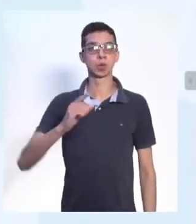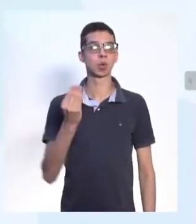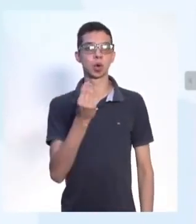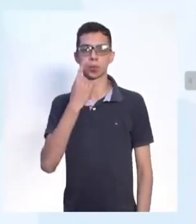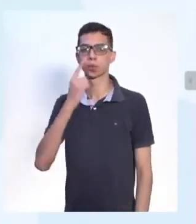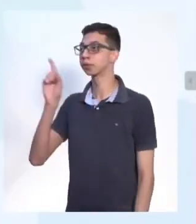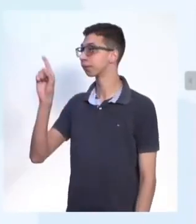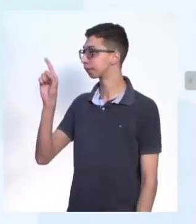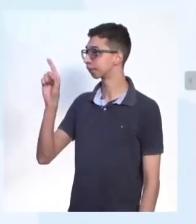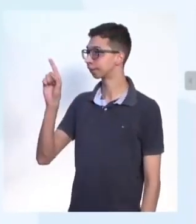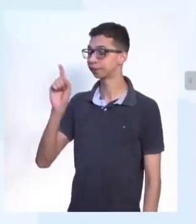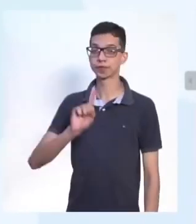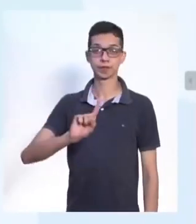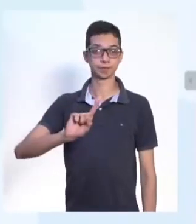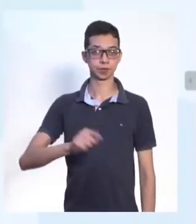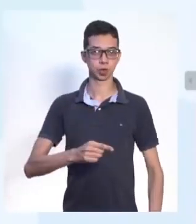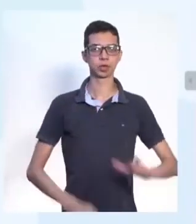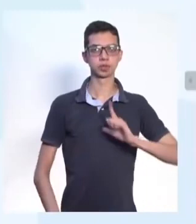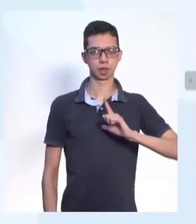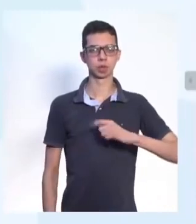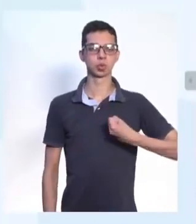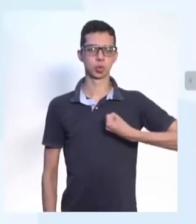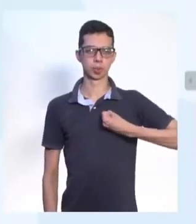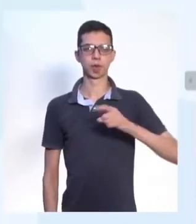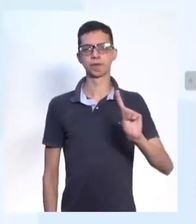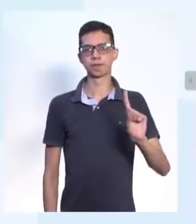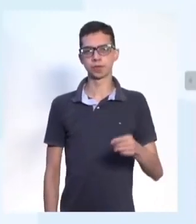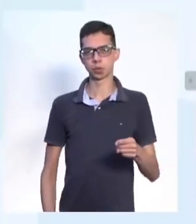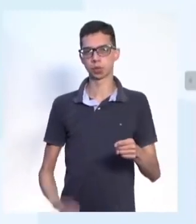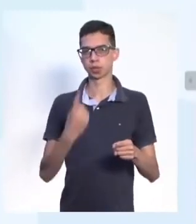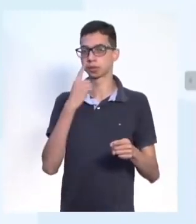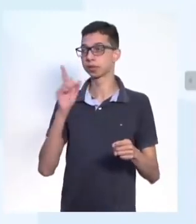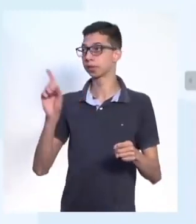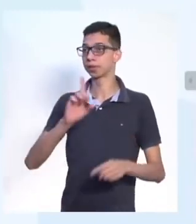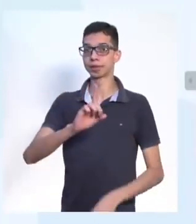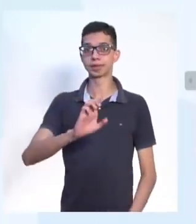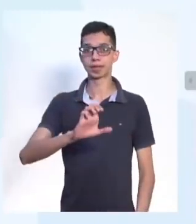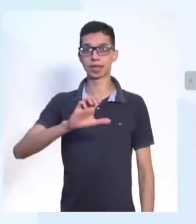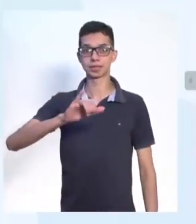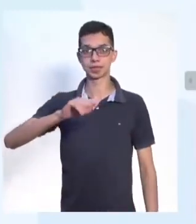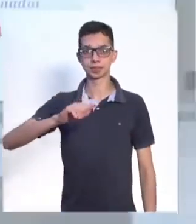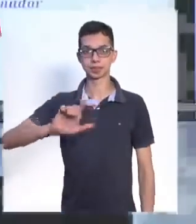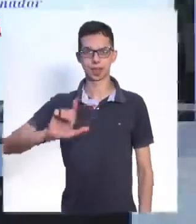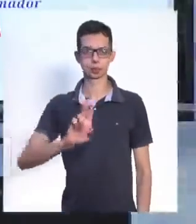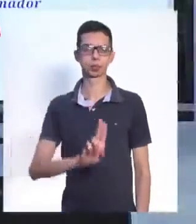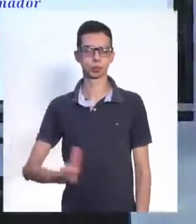uma representação com a vírgula, né? Então, nós podemos observar essa representação com a